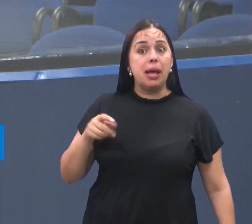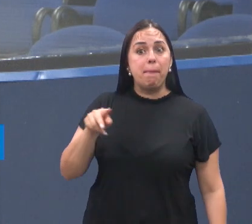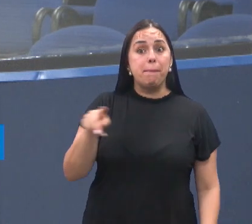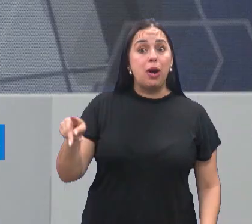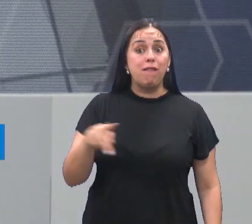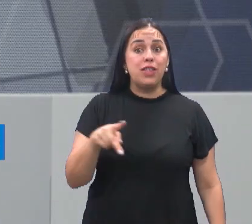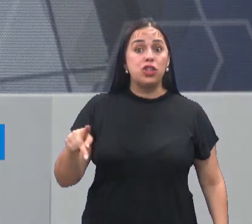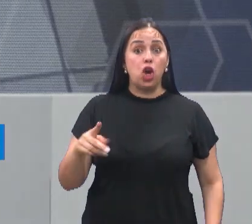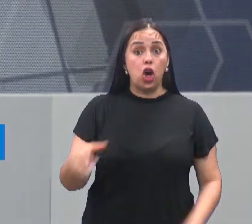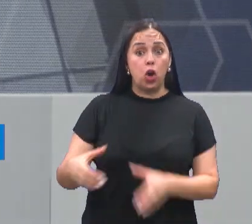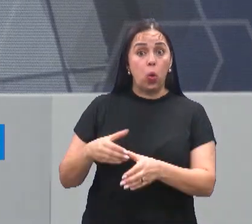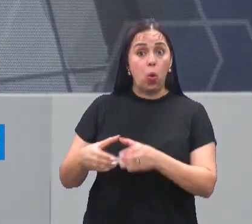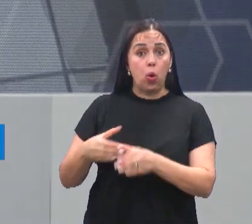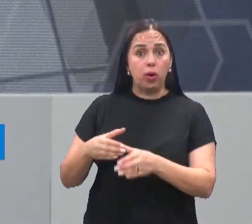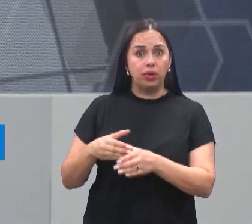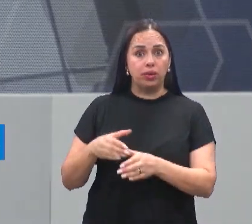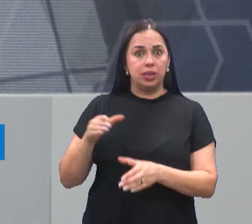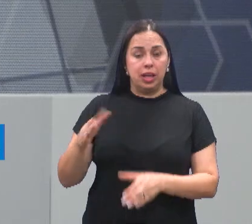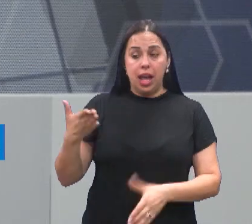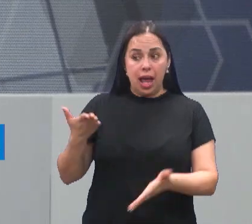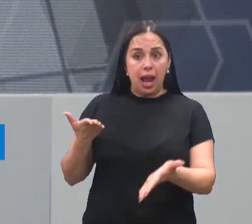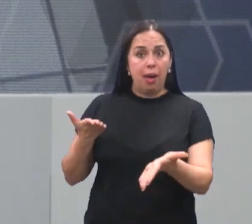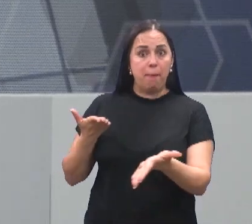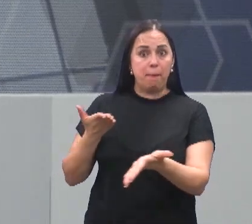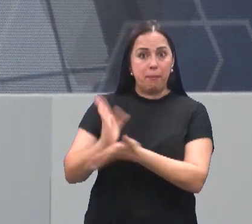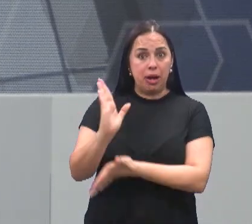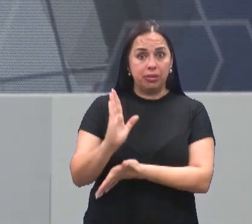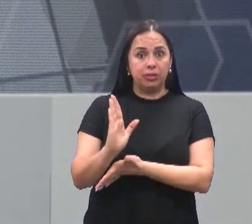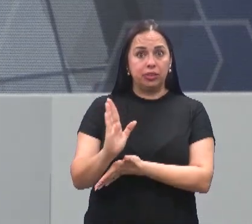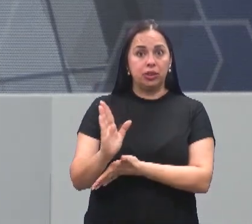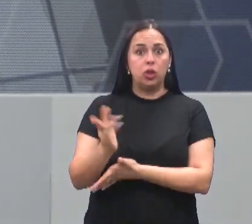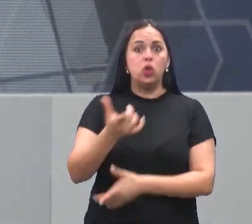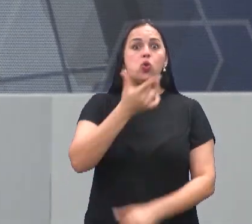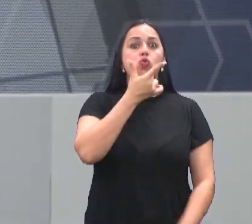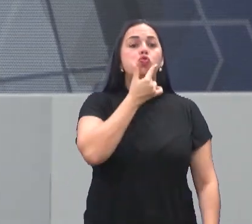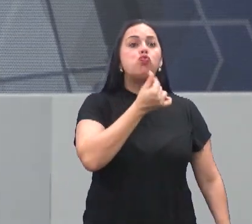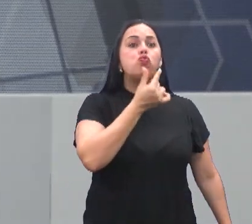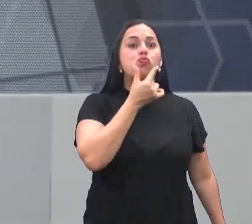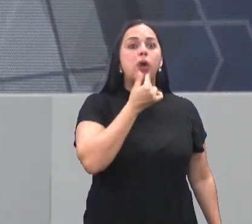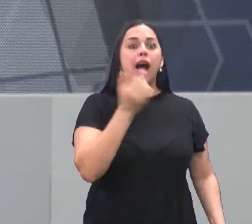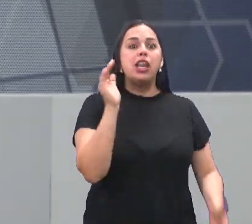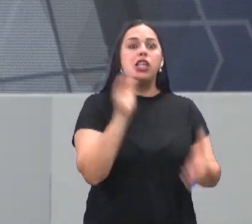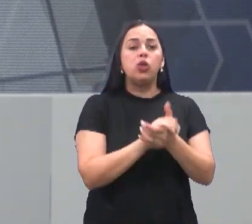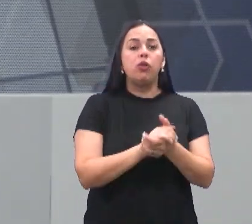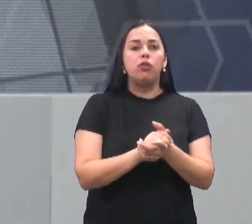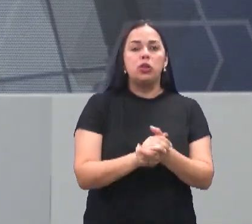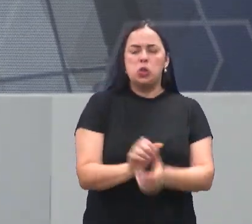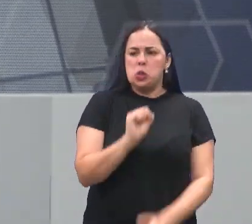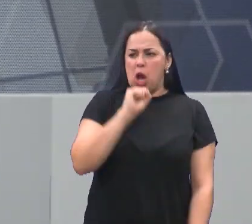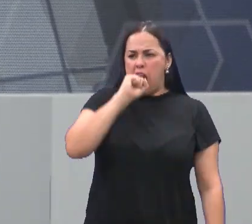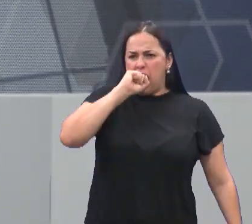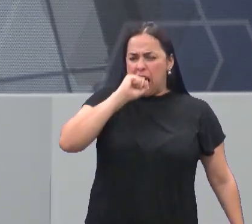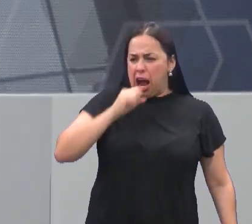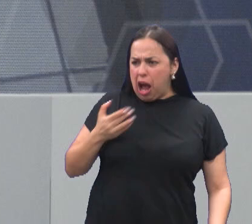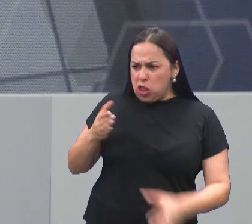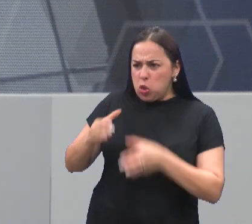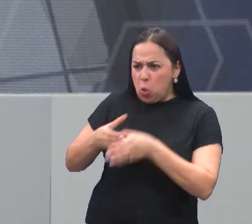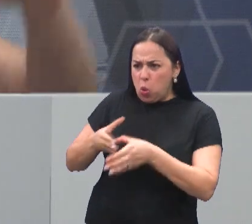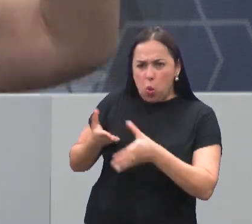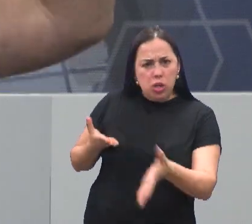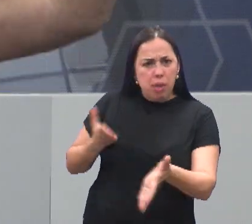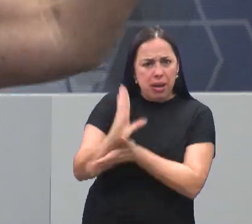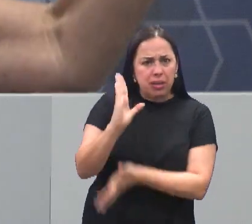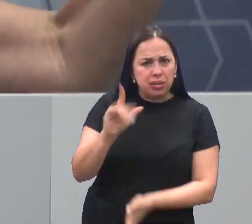concursada. Quando ela passou no concurso, o marido ficou com ciúmes e foi lá, pegou ela